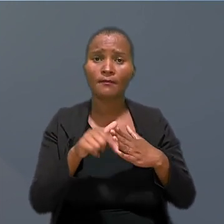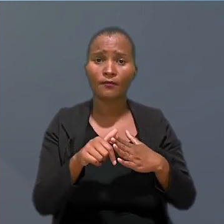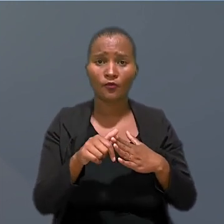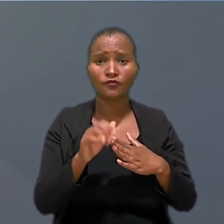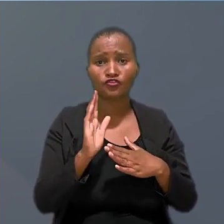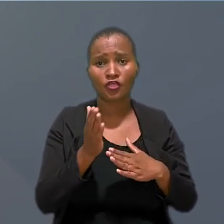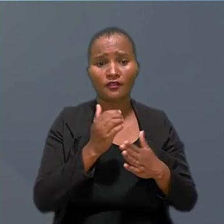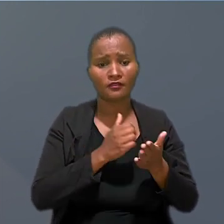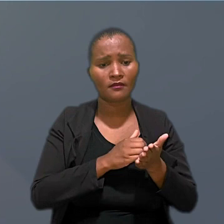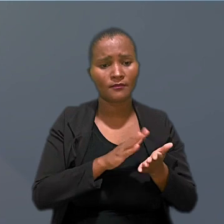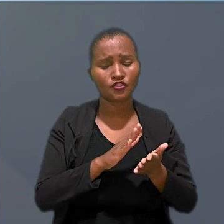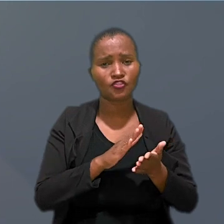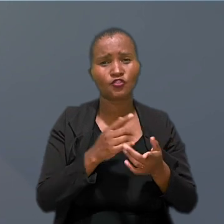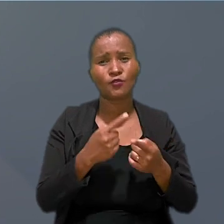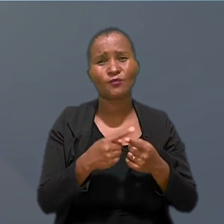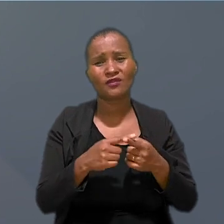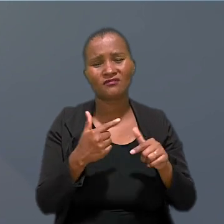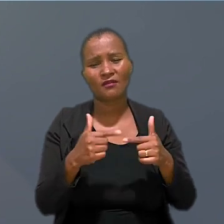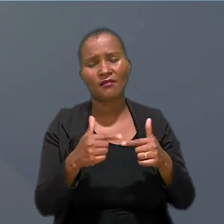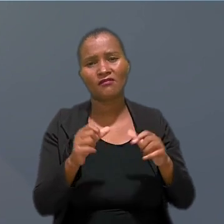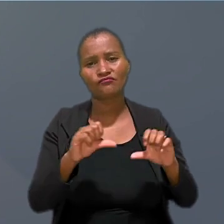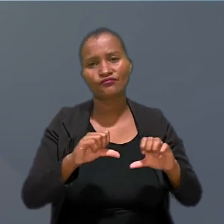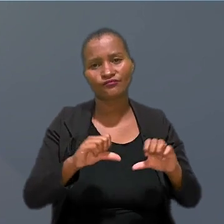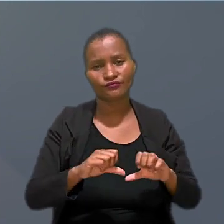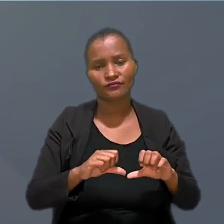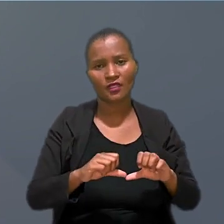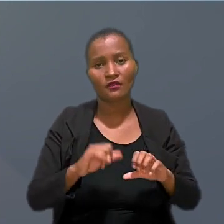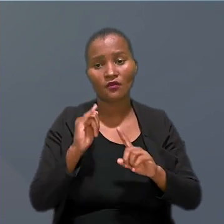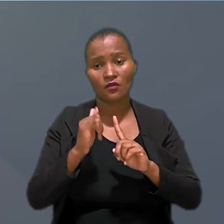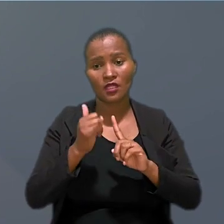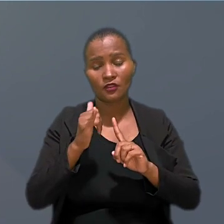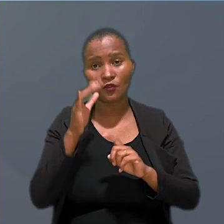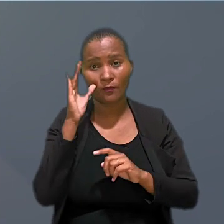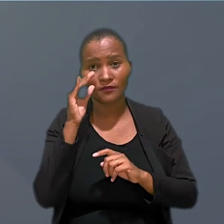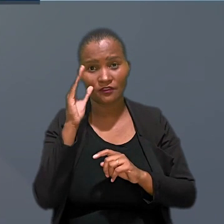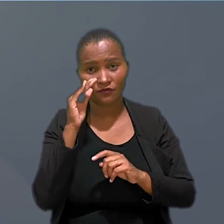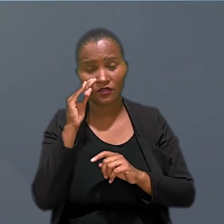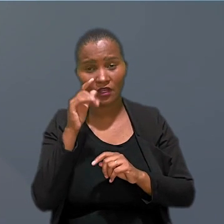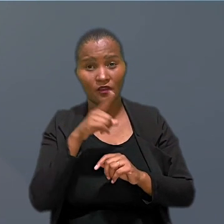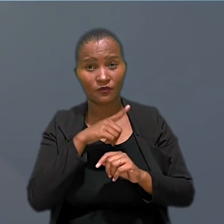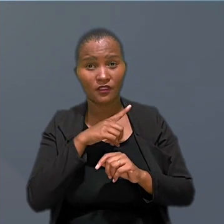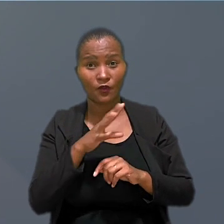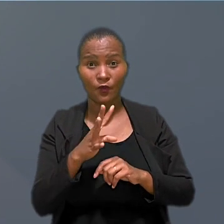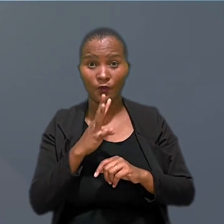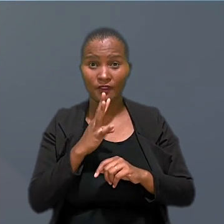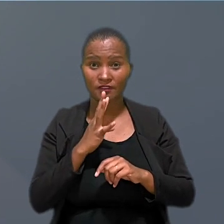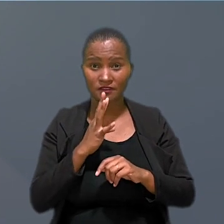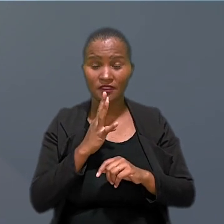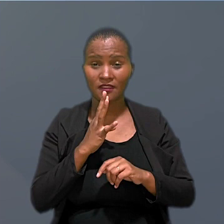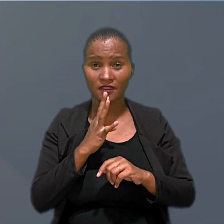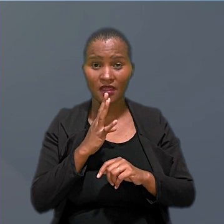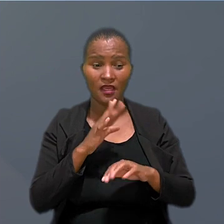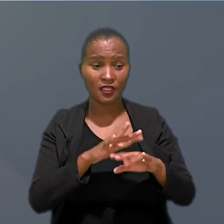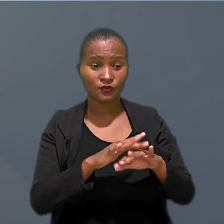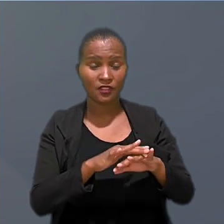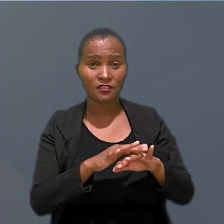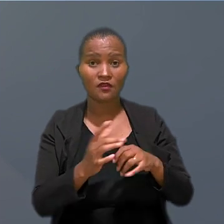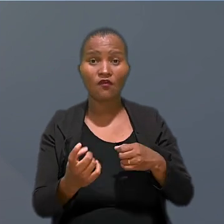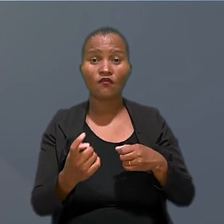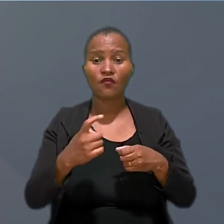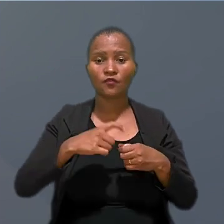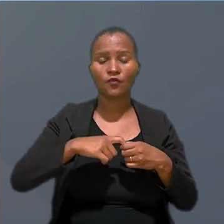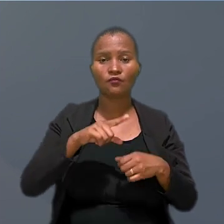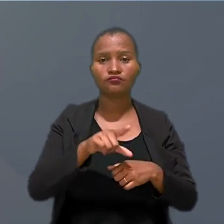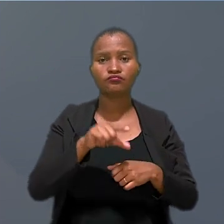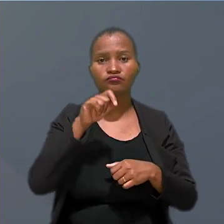comunicar a rescisão contratual por desempenho inadequado. O relator observou ainda que, ao ter conhecimento da doença, voltou atrás